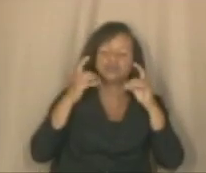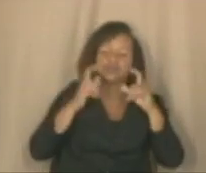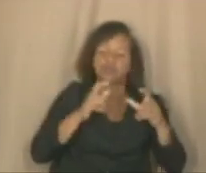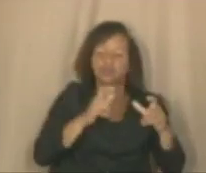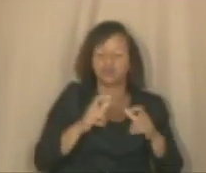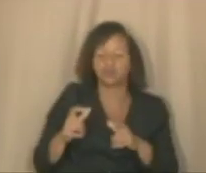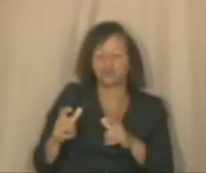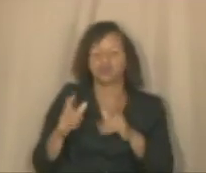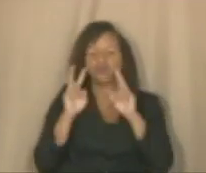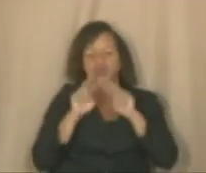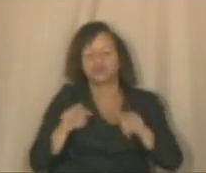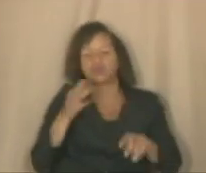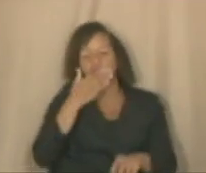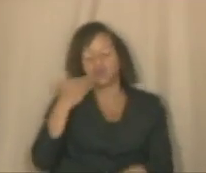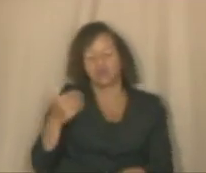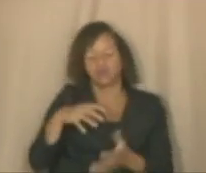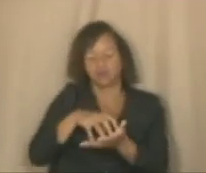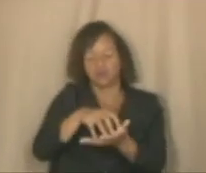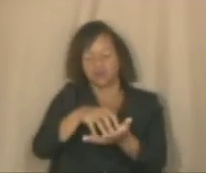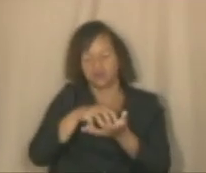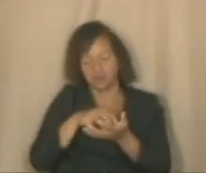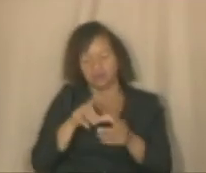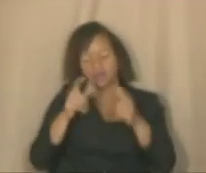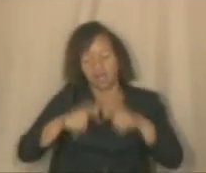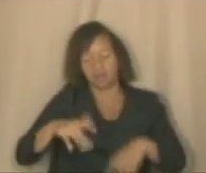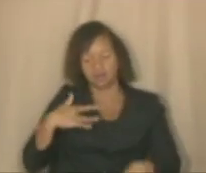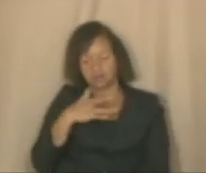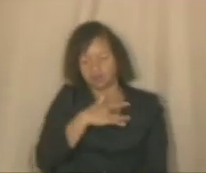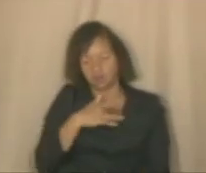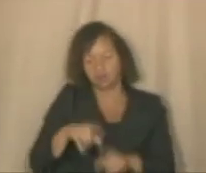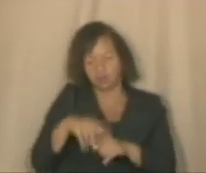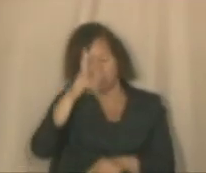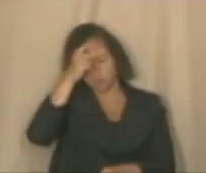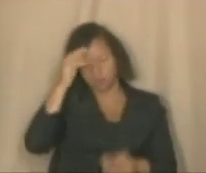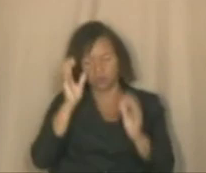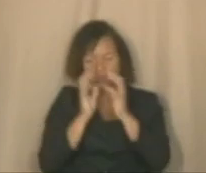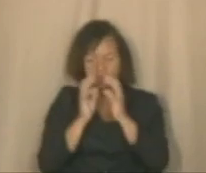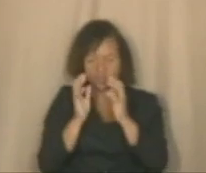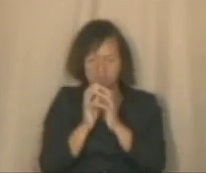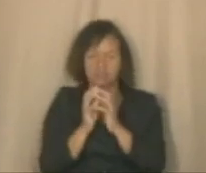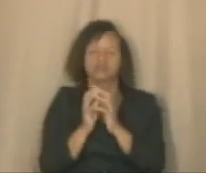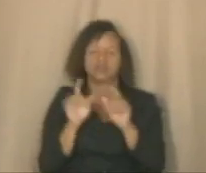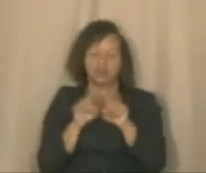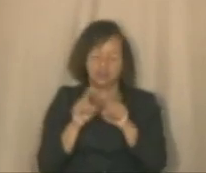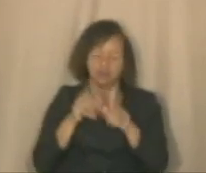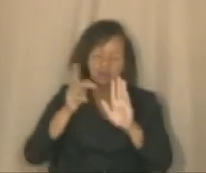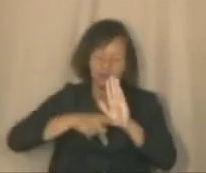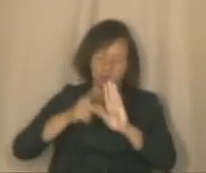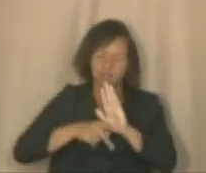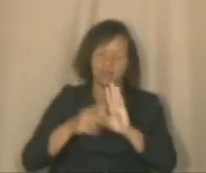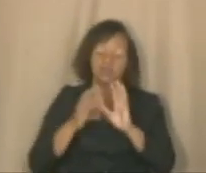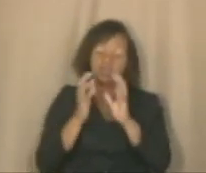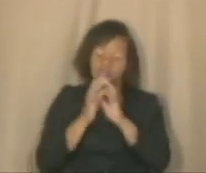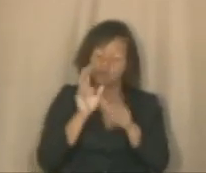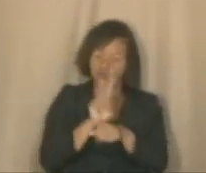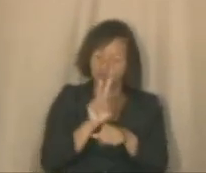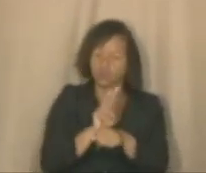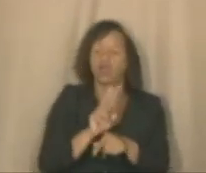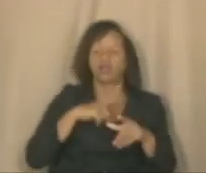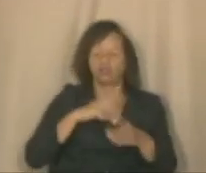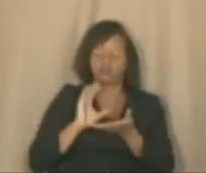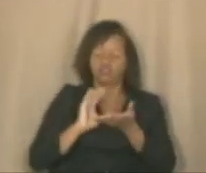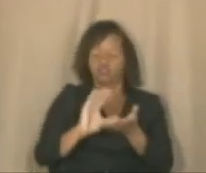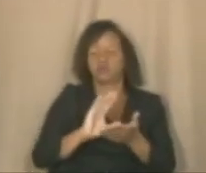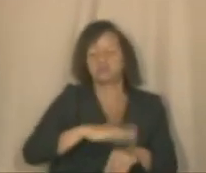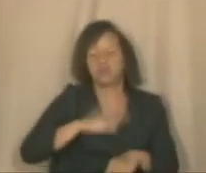áreas, tudo isso visando uma melhor mobilidade. Na área de saúde, a Prefeitura do Recife, através do projeto Recife Cuida, tem